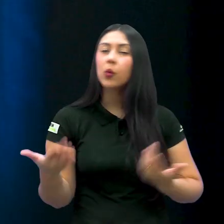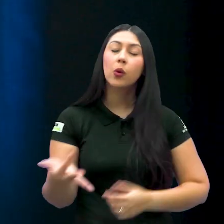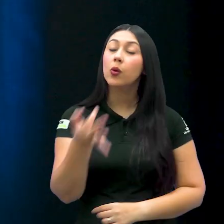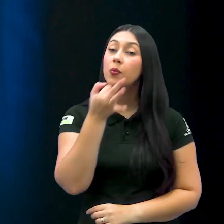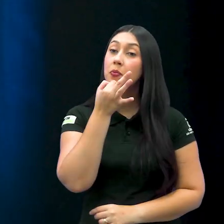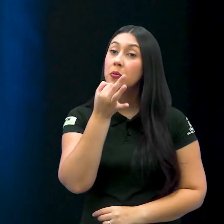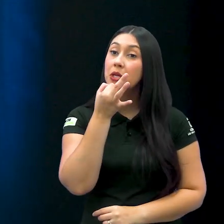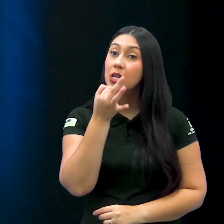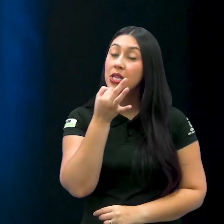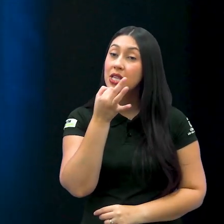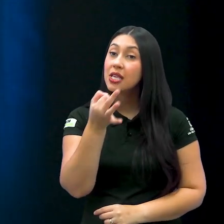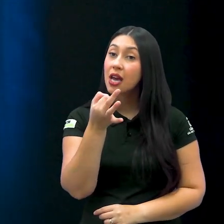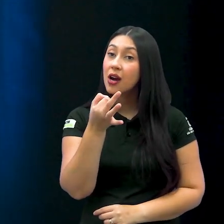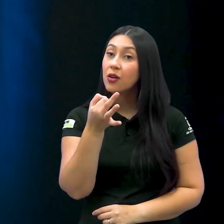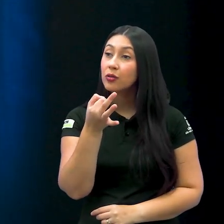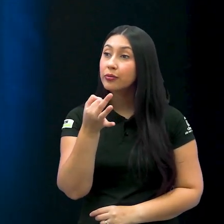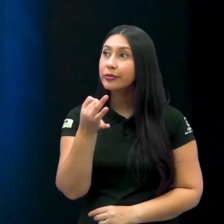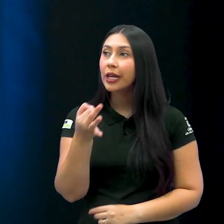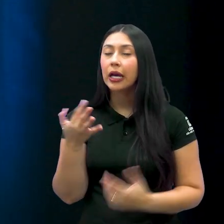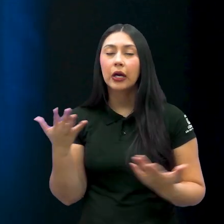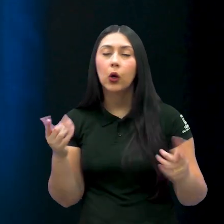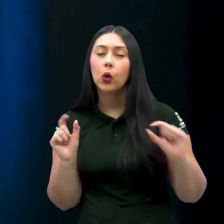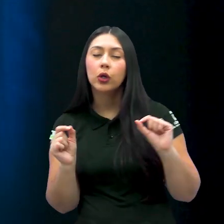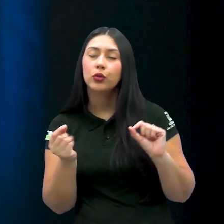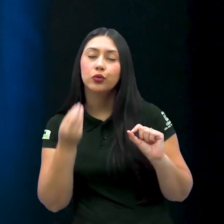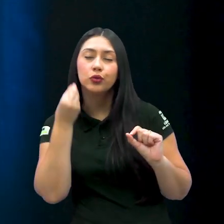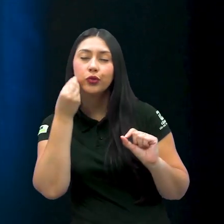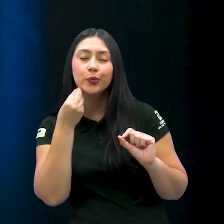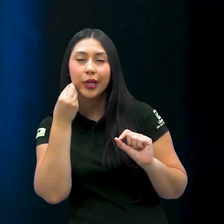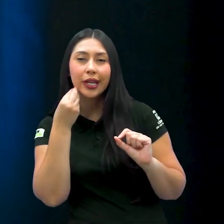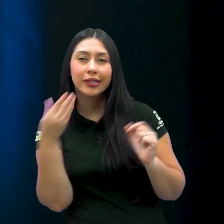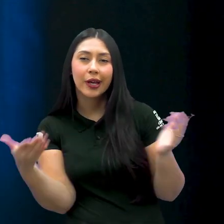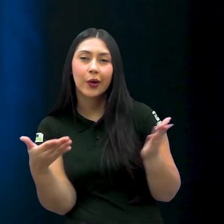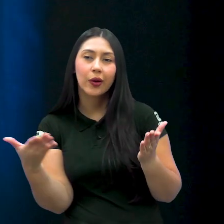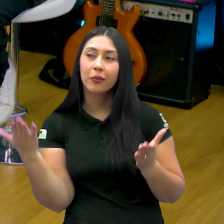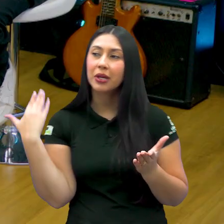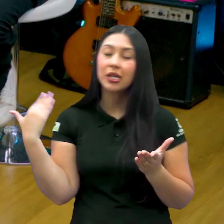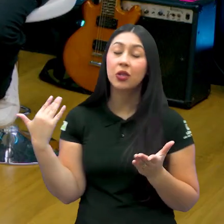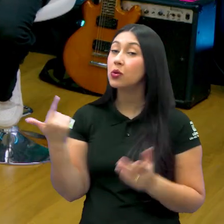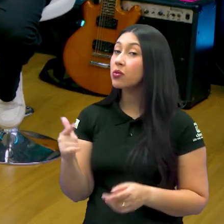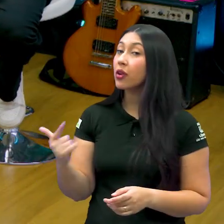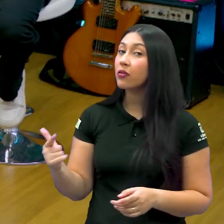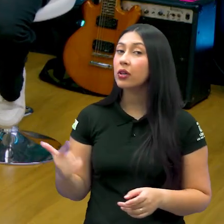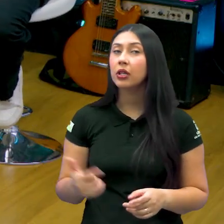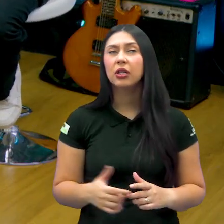que dá para você visitar sozinho e que você não teve a oportunidade de visitar em grupo?